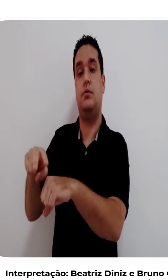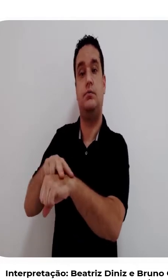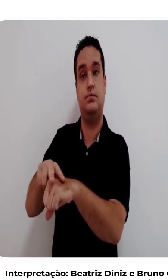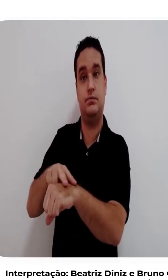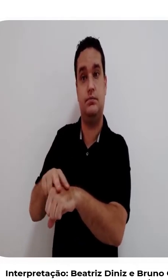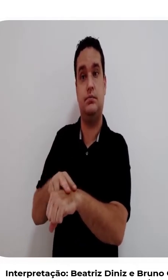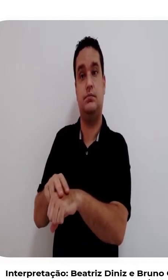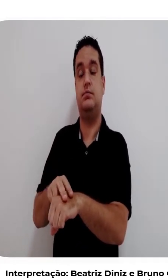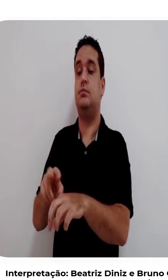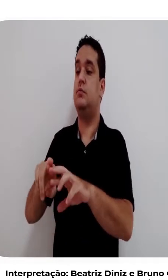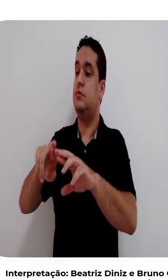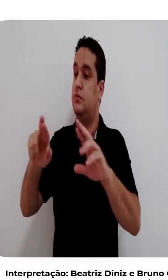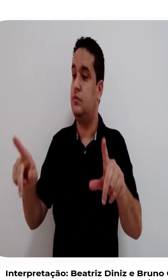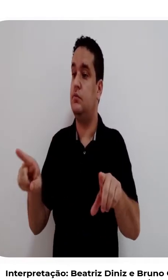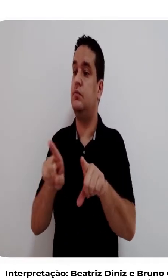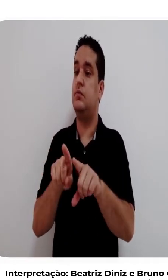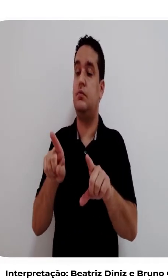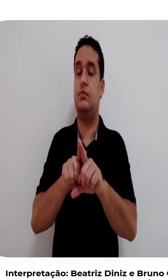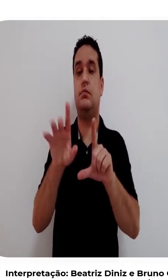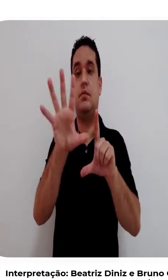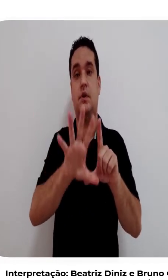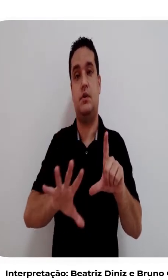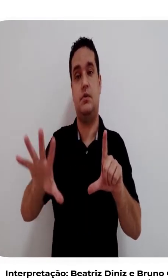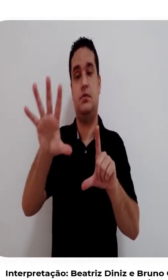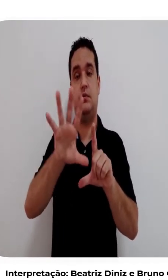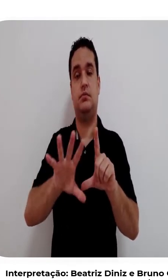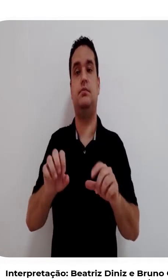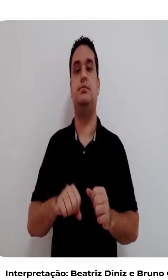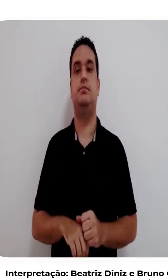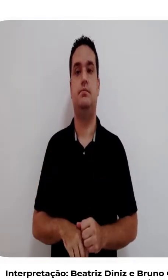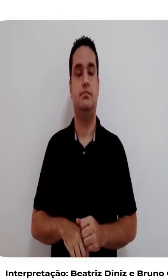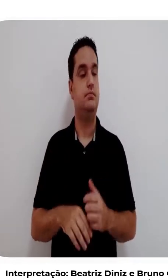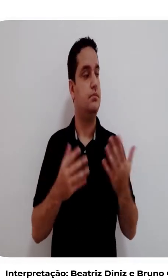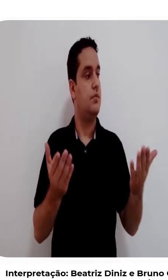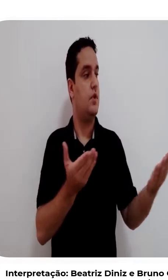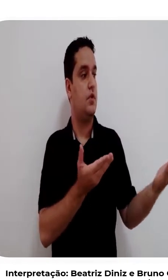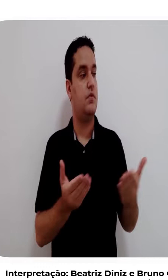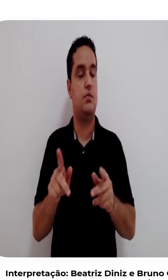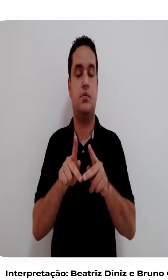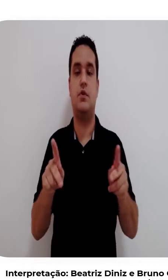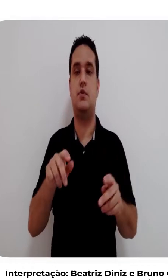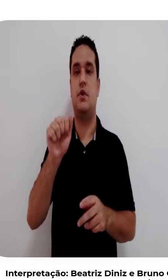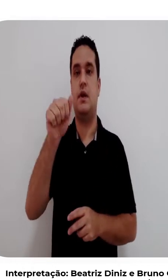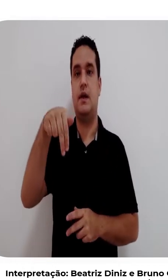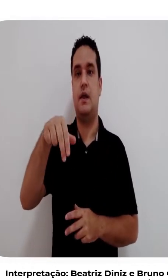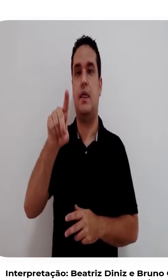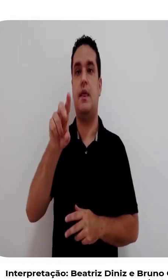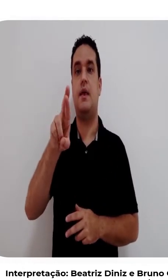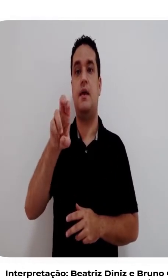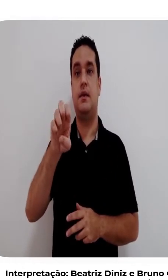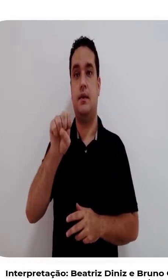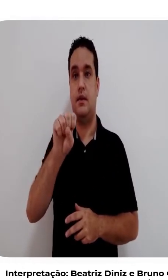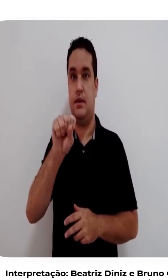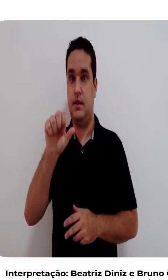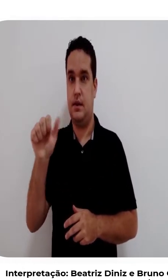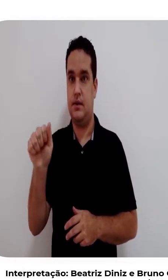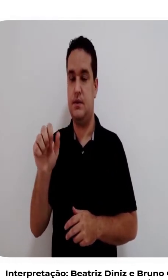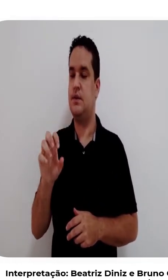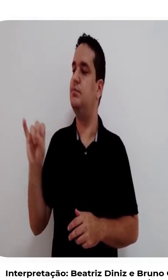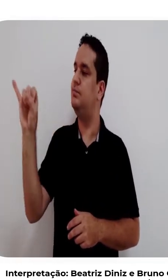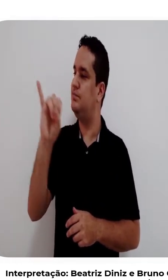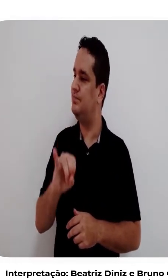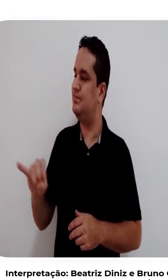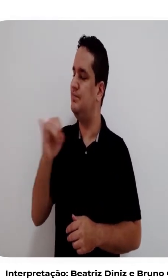diferentes tempos e plataformas digitais. Convido então a professora Andressa Macedo. Olá, gente, é um prazer estar aqui